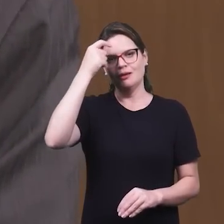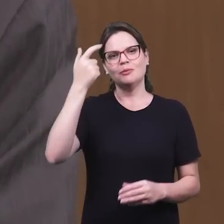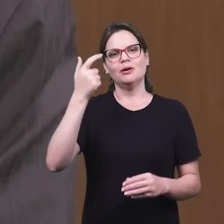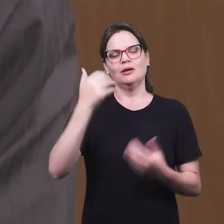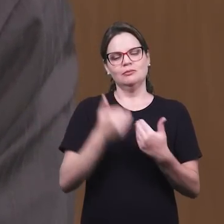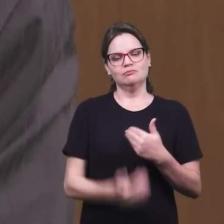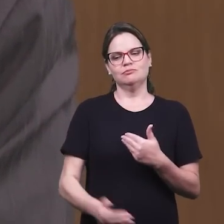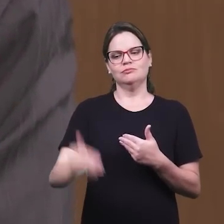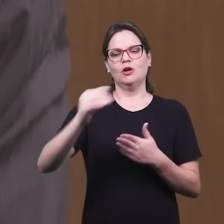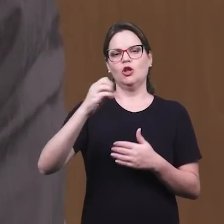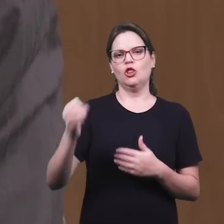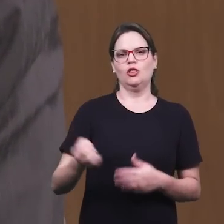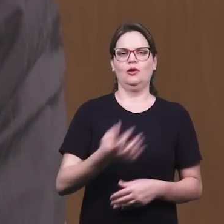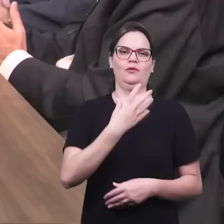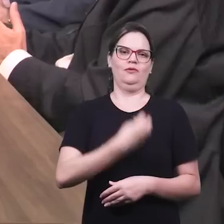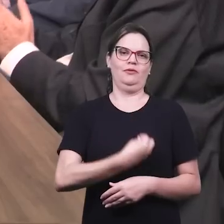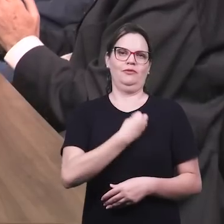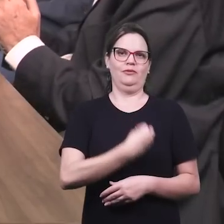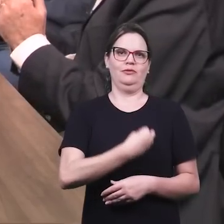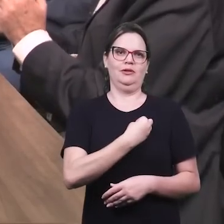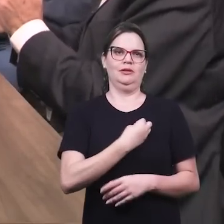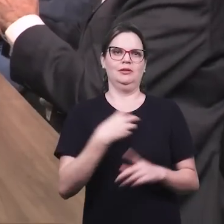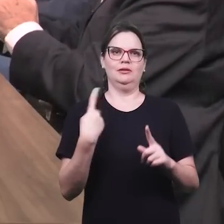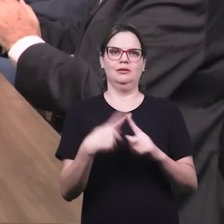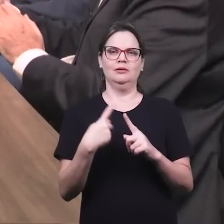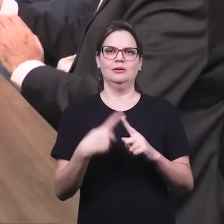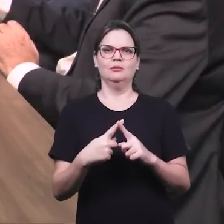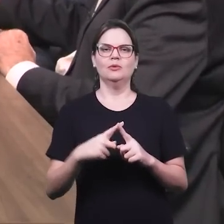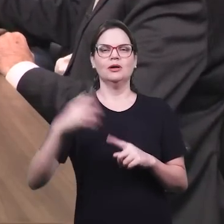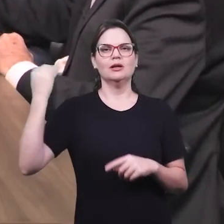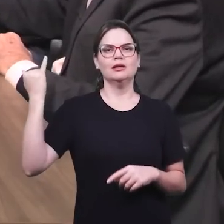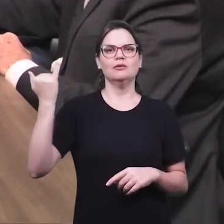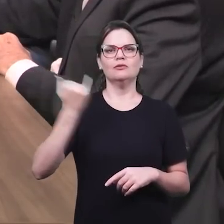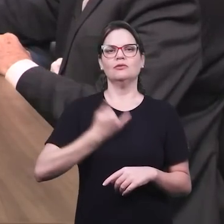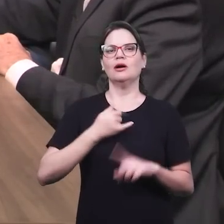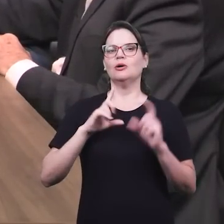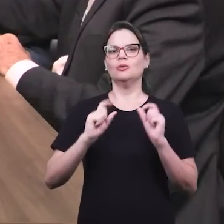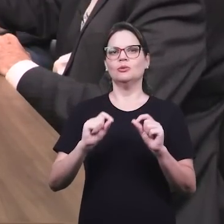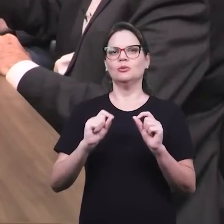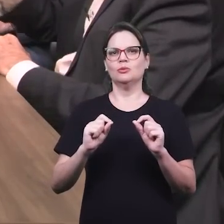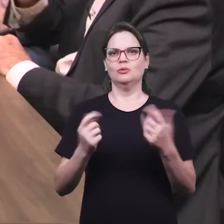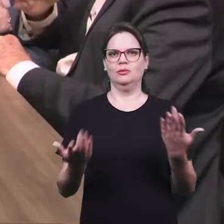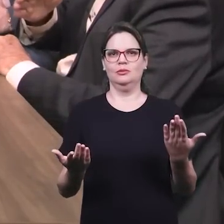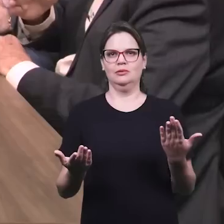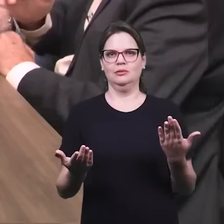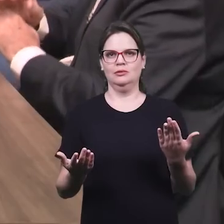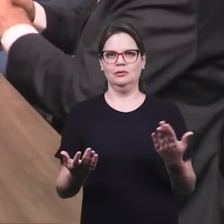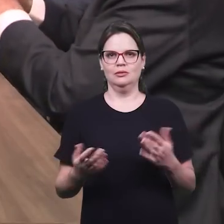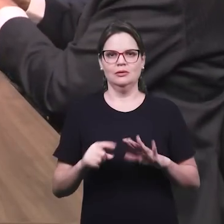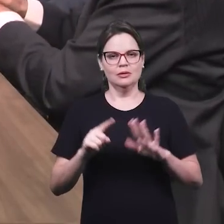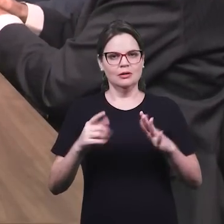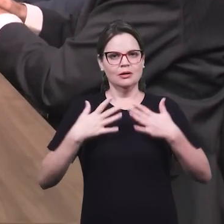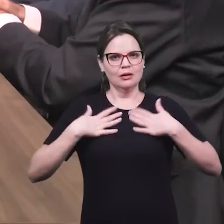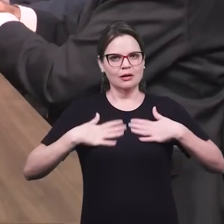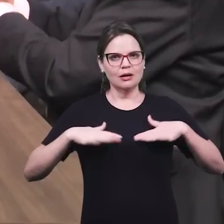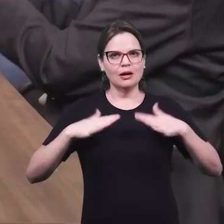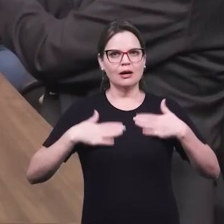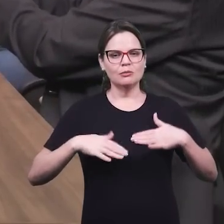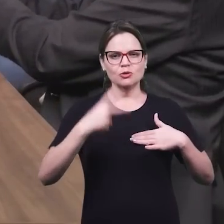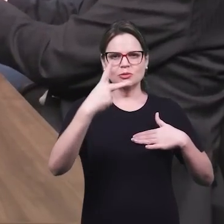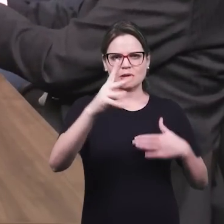um novo nascimento, uma nova vida, porque ele fala para nós: dos teus pecados não me lembro mais. Então ele